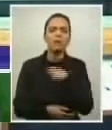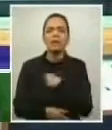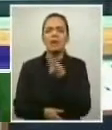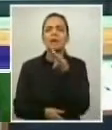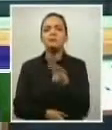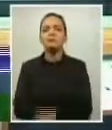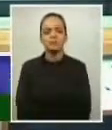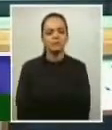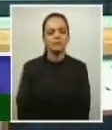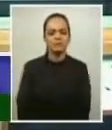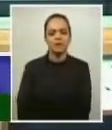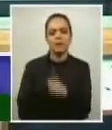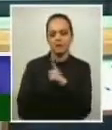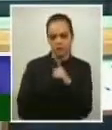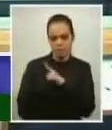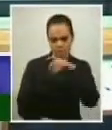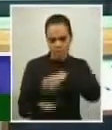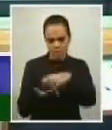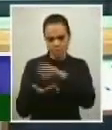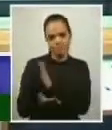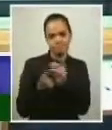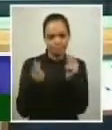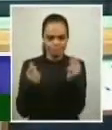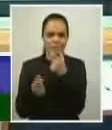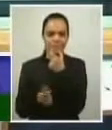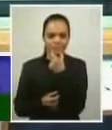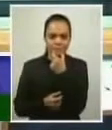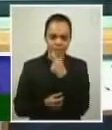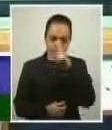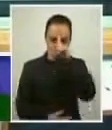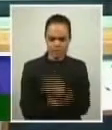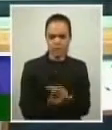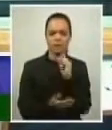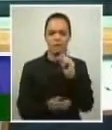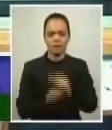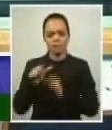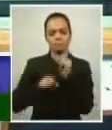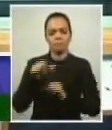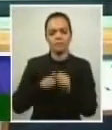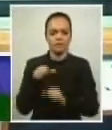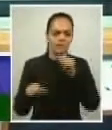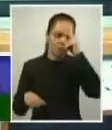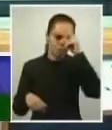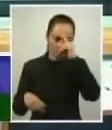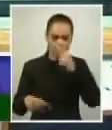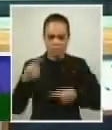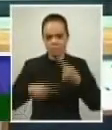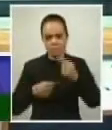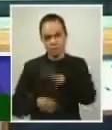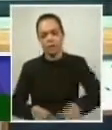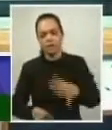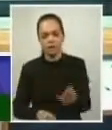falando a grande burguesia inglesa Líder ou uma mudança histórico político social